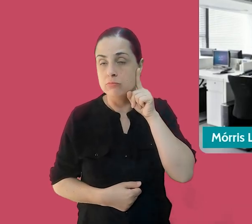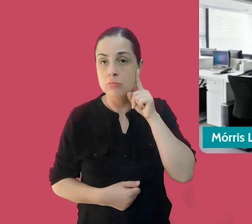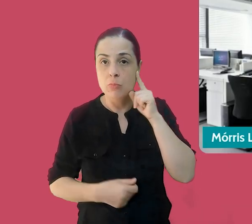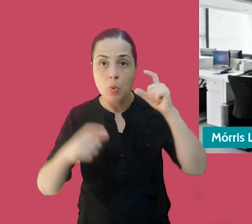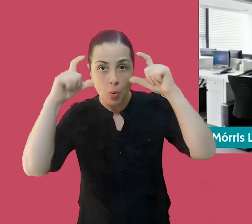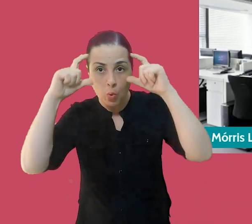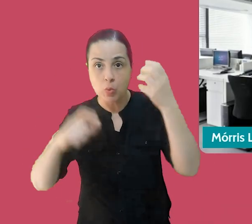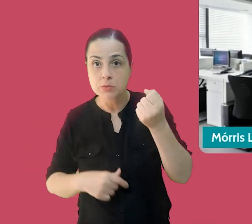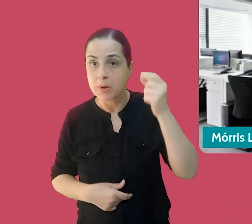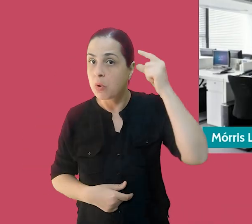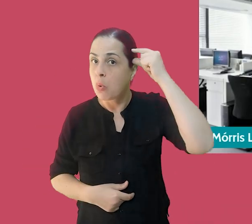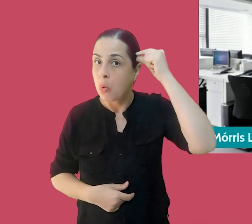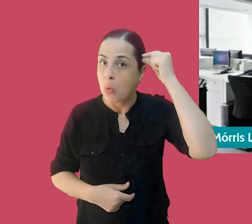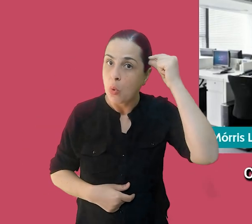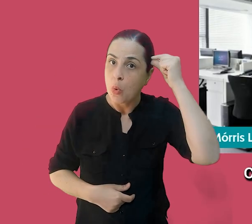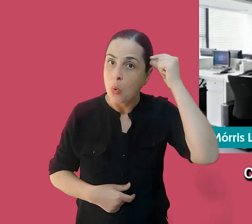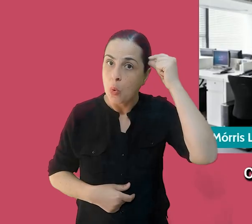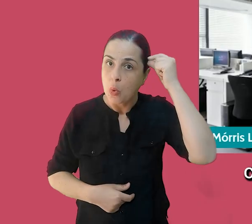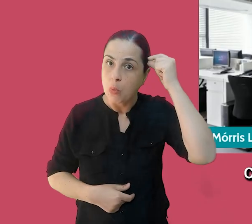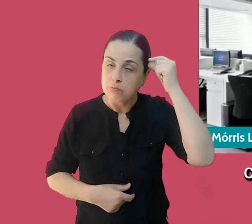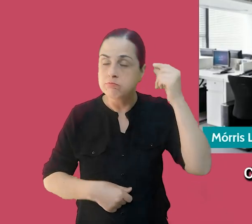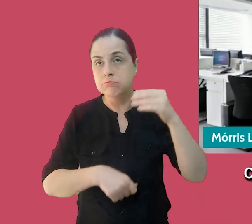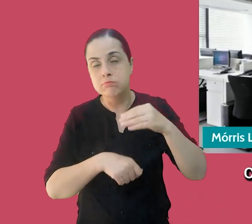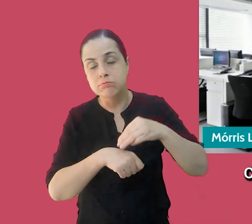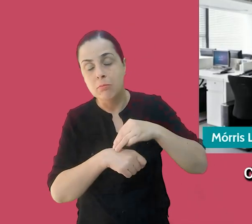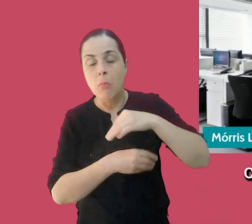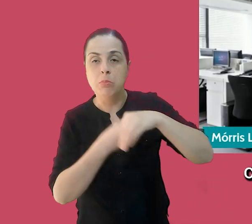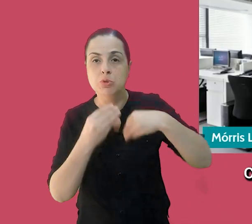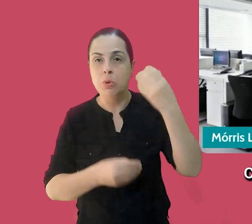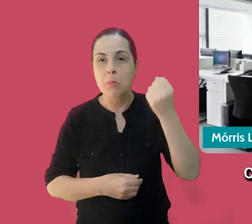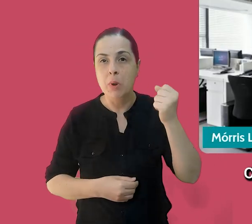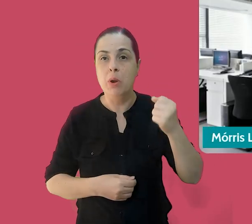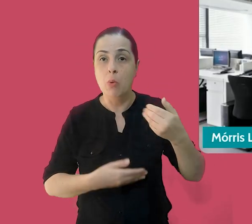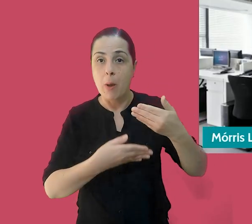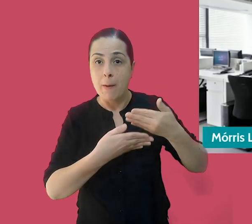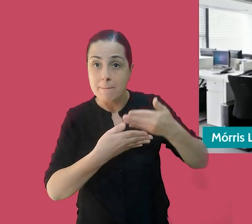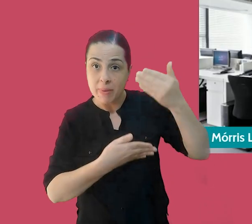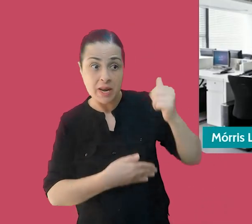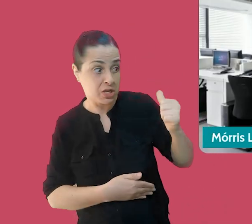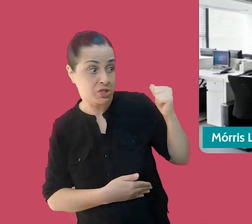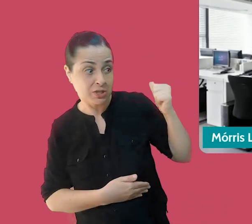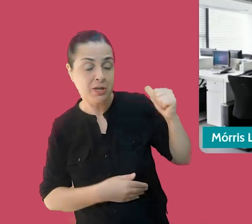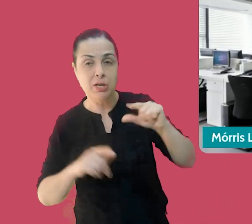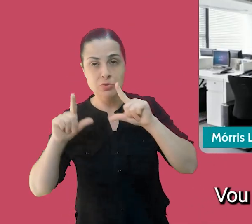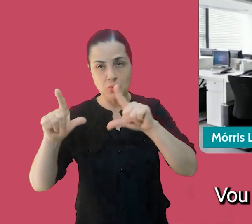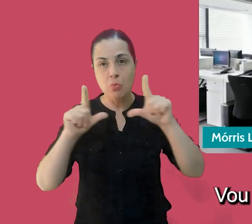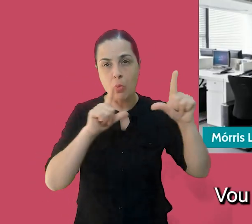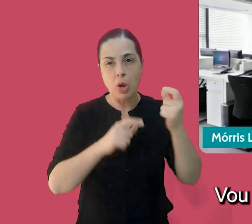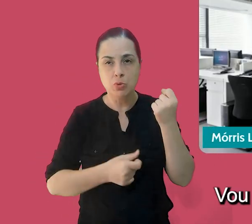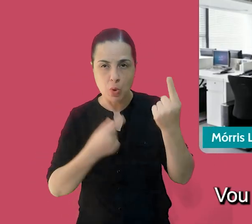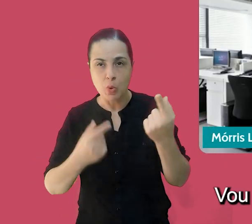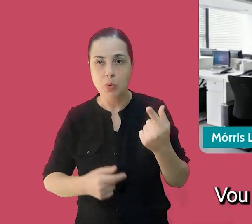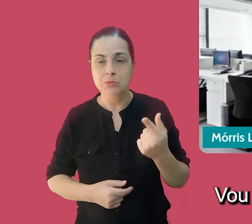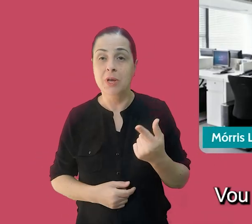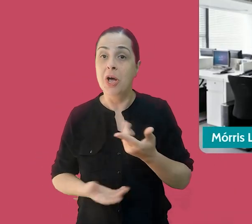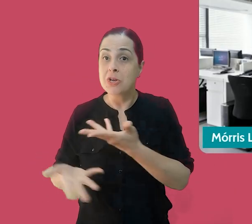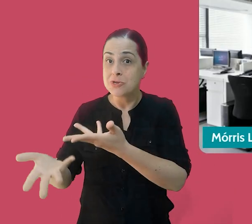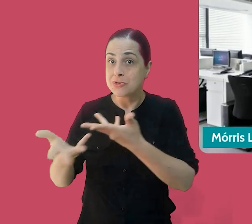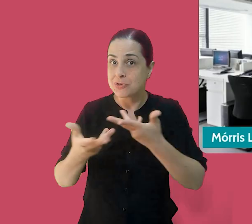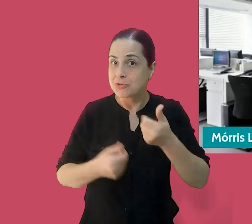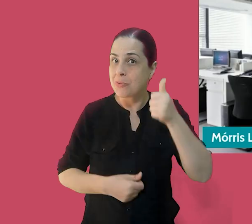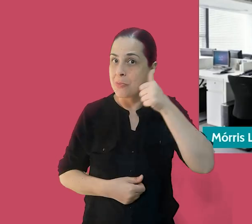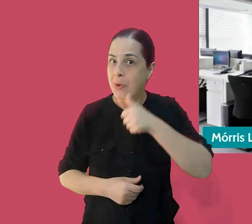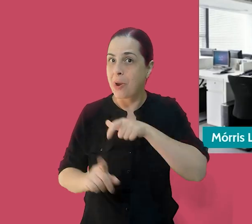cabelo. E estou aqui numa sala com uma parede branca e alguns quadros na parede. Vou passar a bola para minha musa,